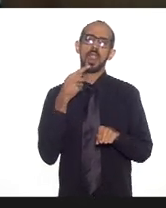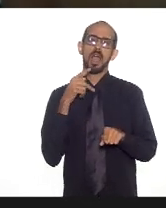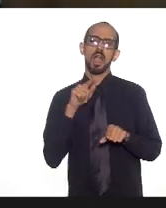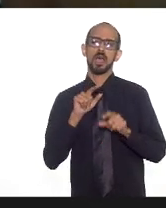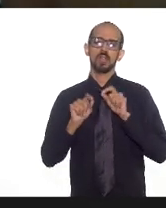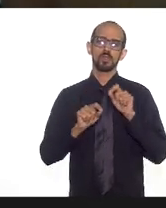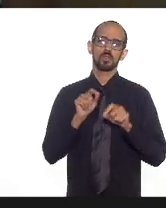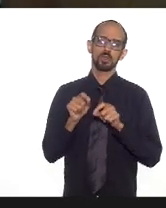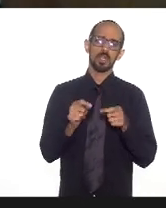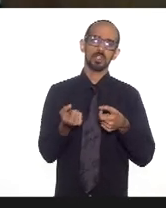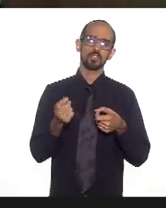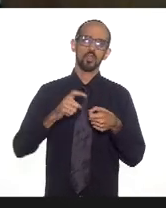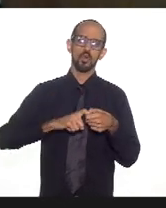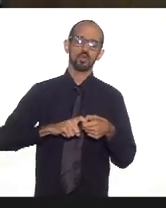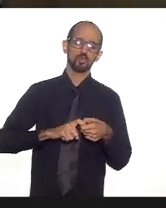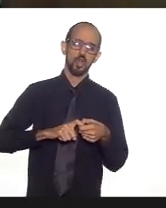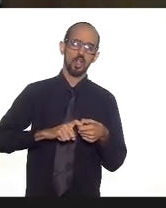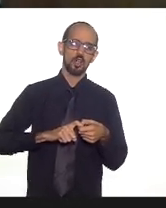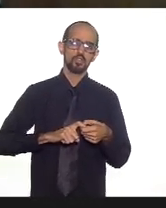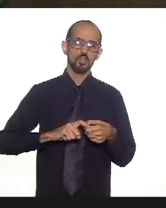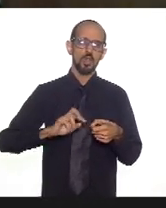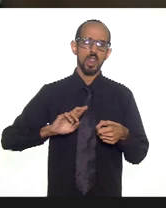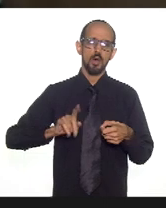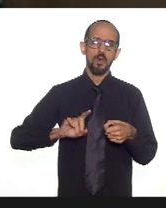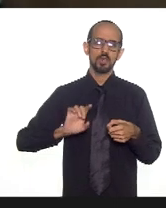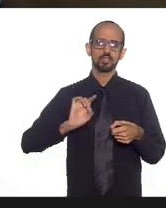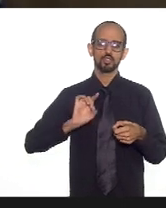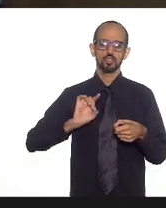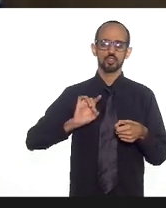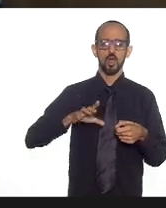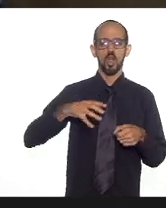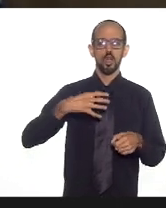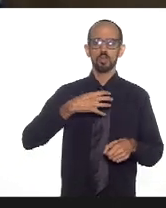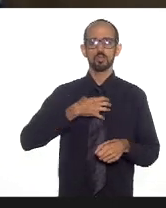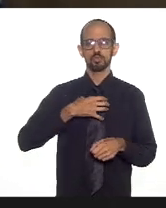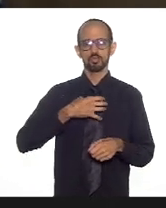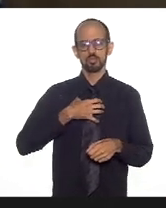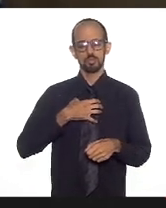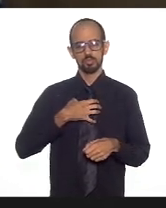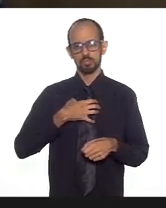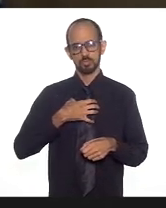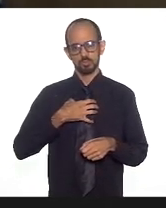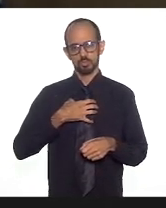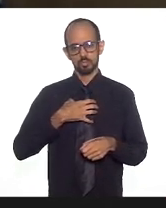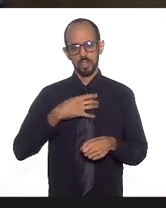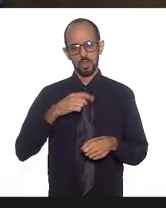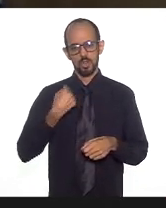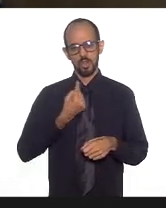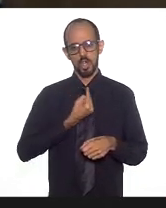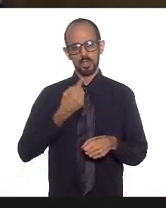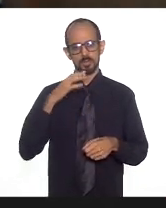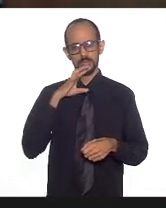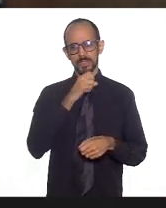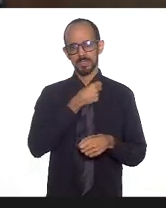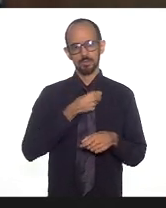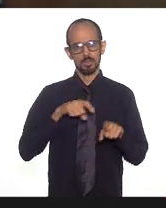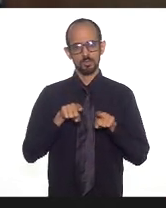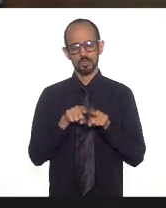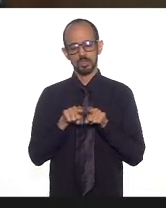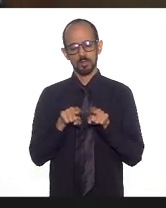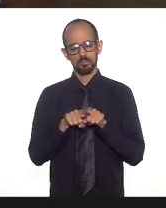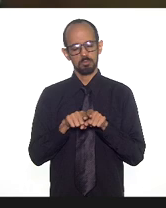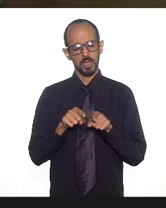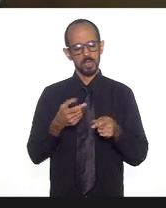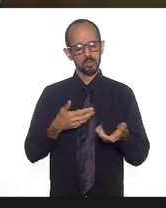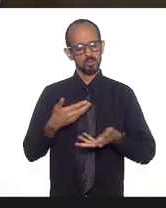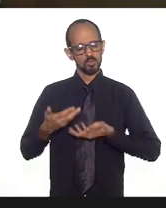esse consórcio, ele não forma, não existe apenas uma soma, né? Nós observamos um fenômeno sinergístico,